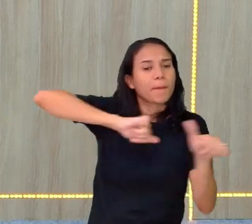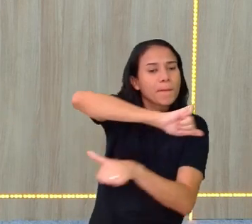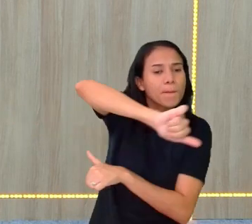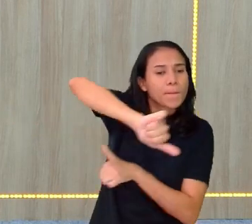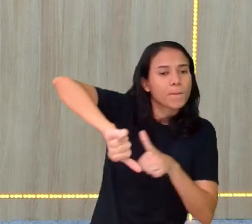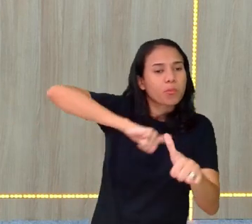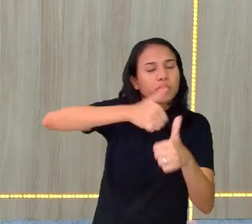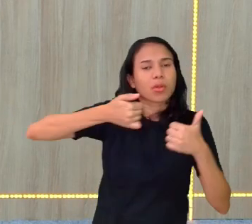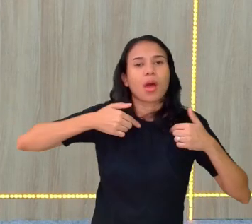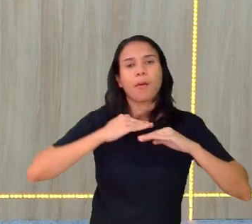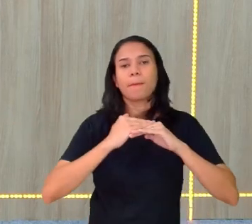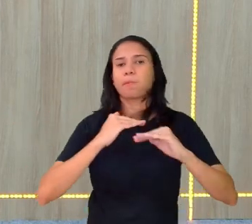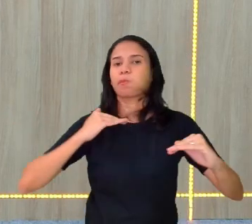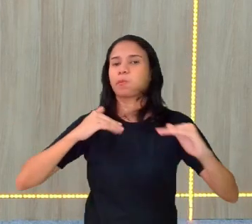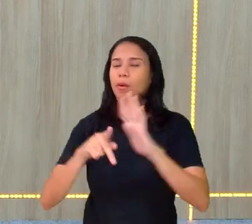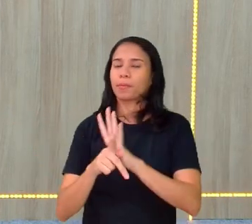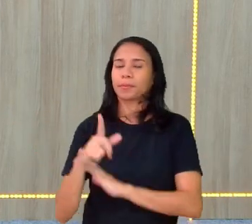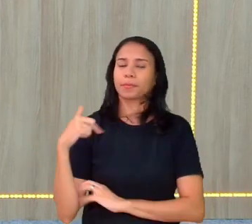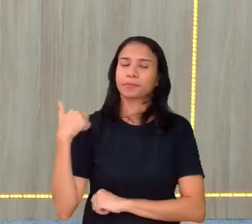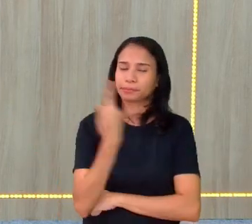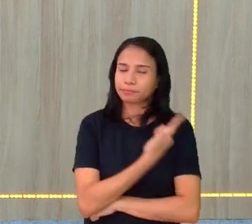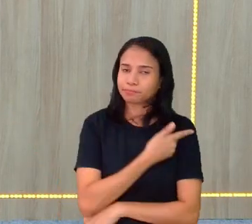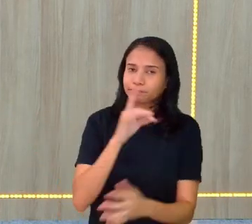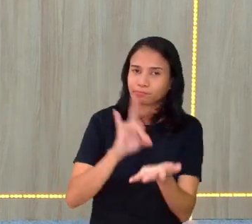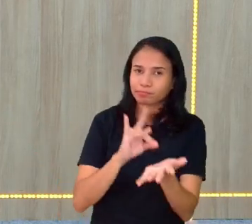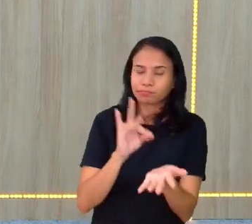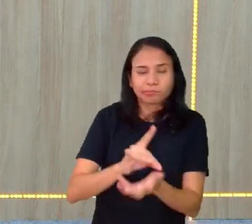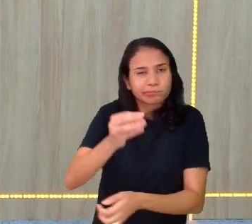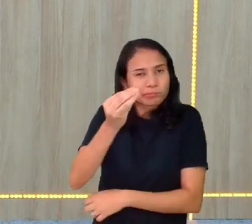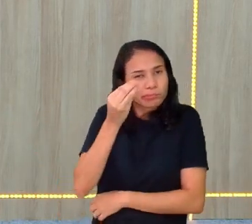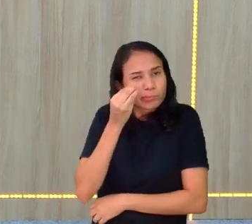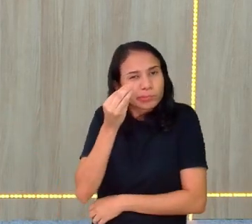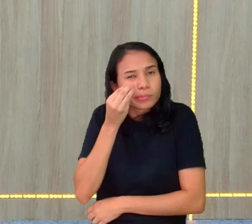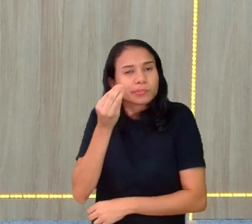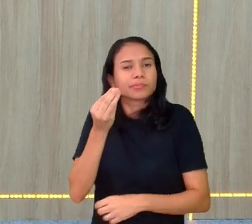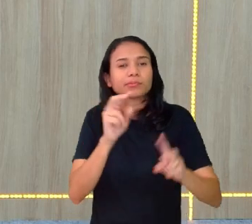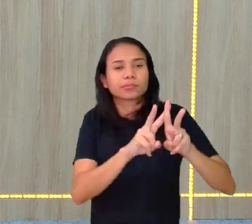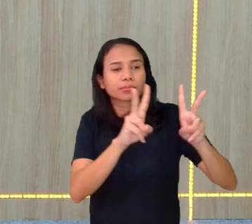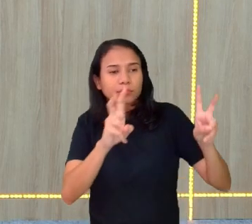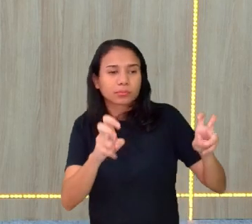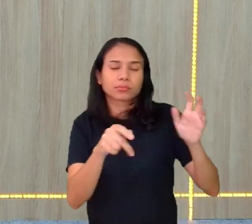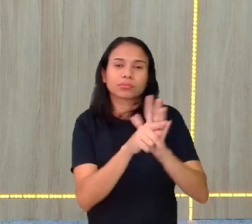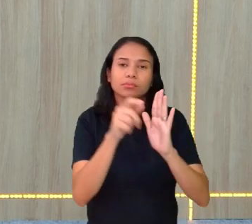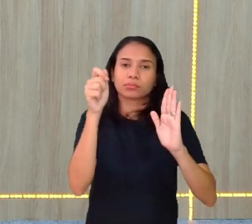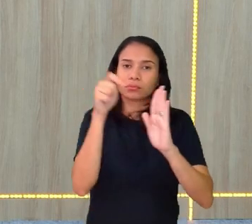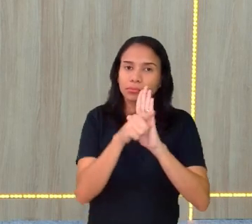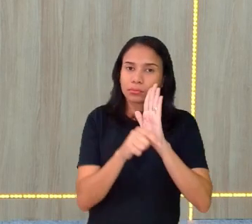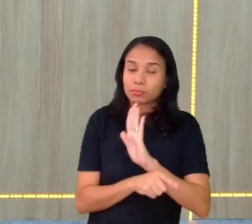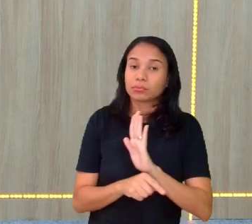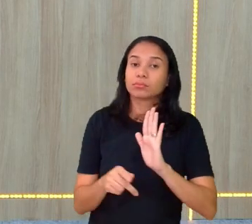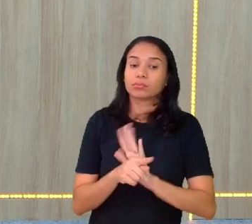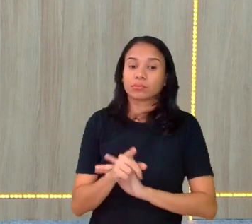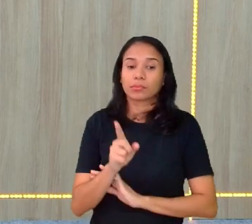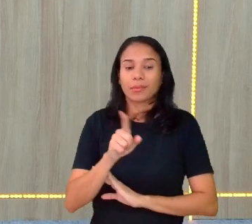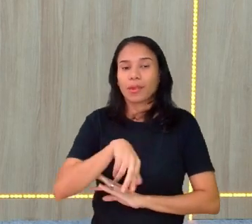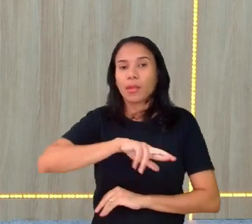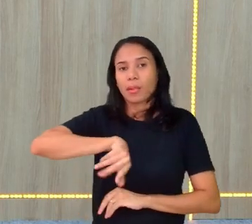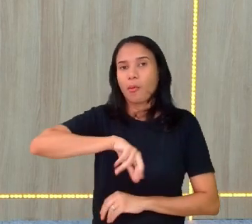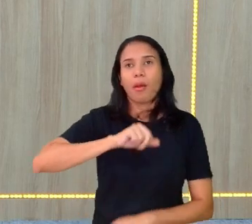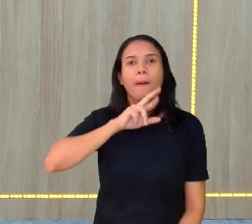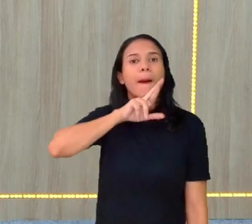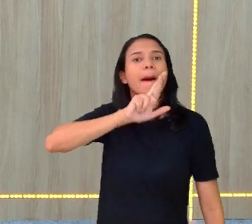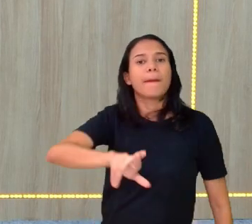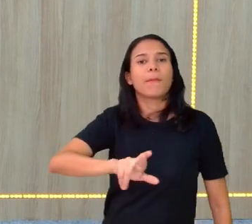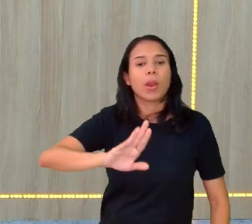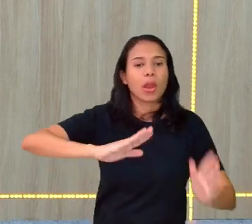e permanências, né? A gente ficar observando sobre essas questões. Então, ela não vai dar resposta